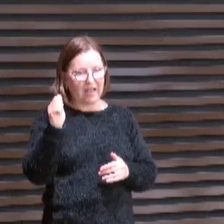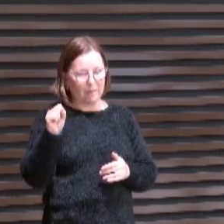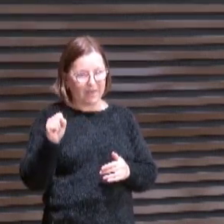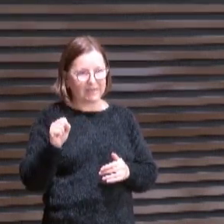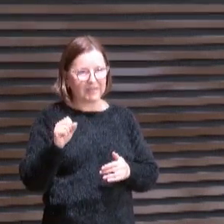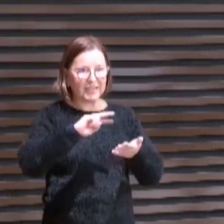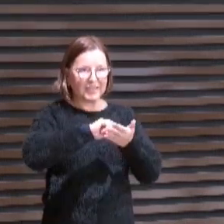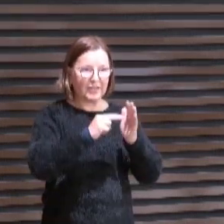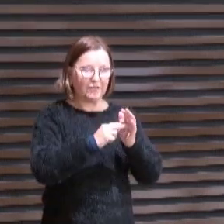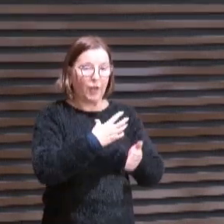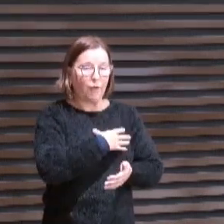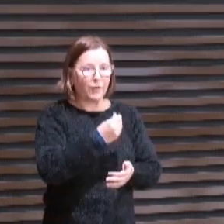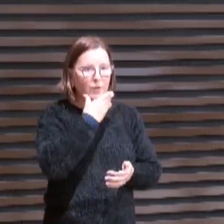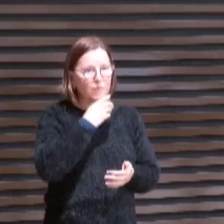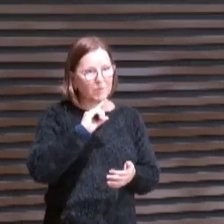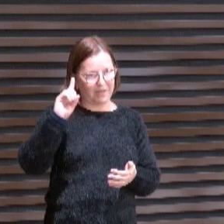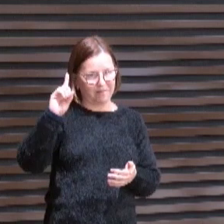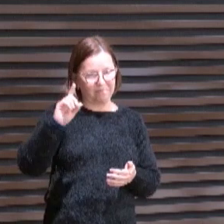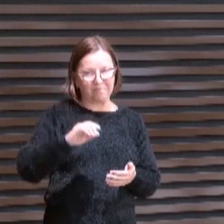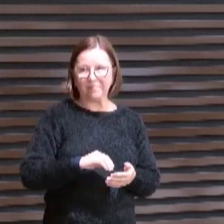significa filho do Pai.